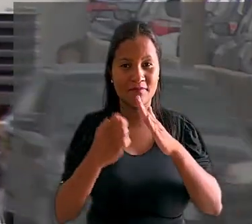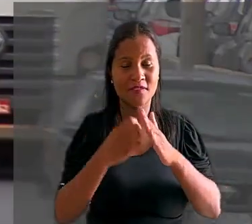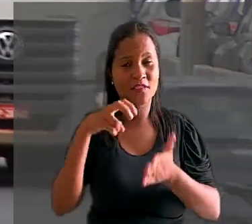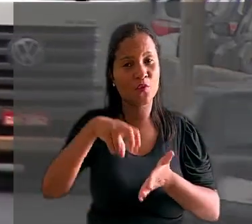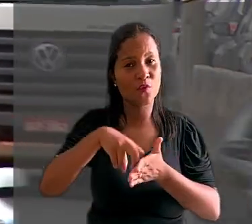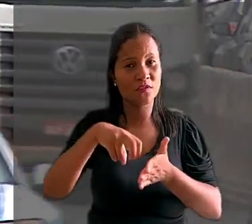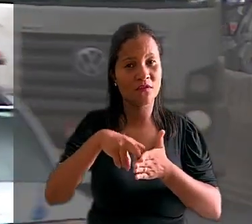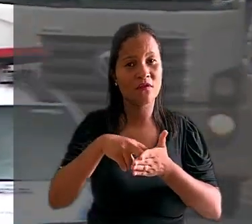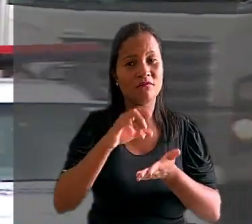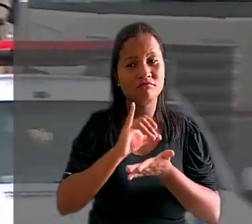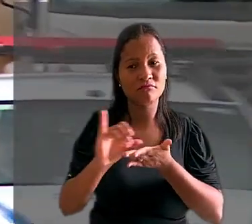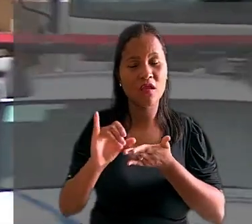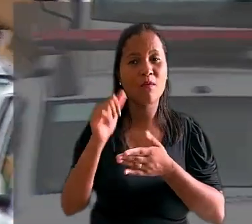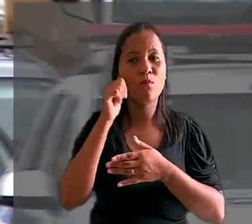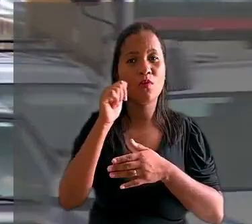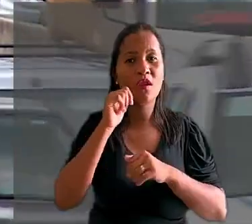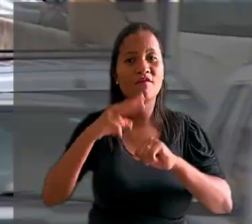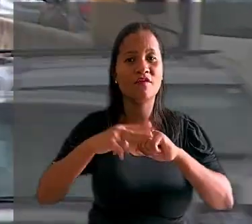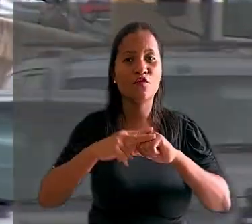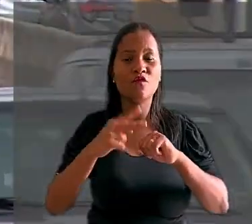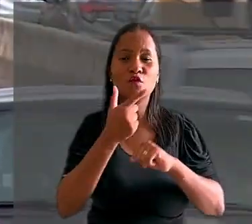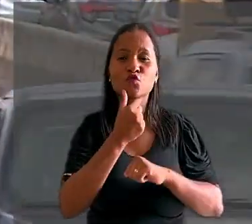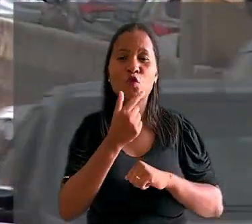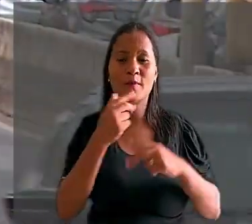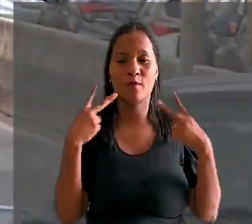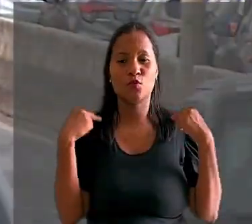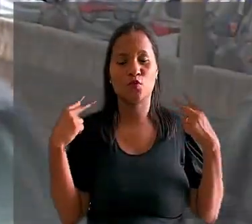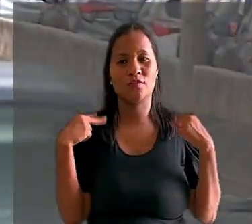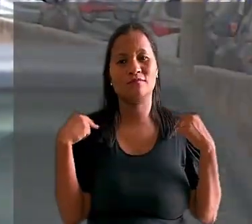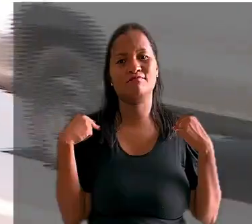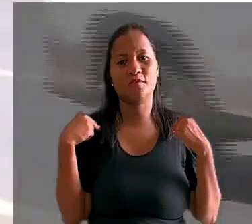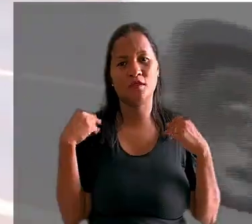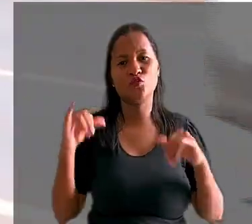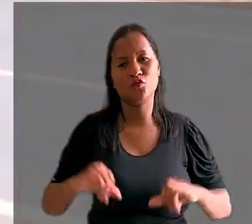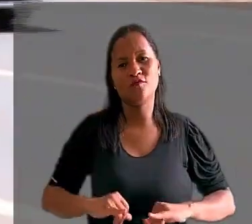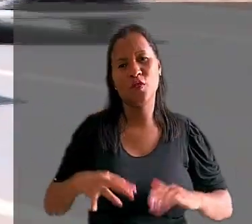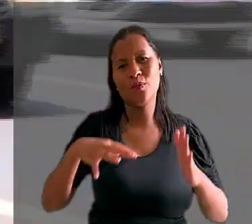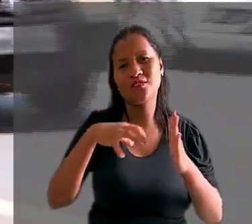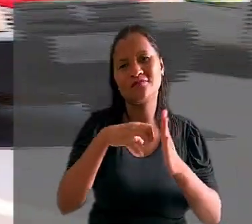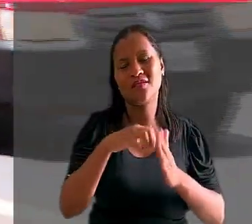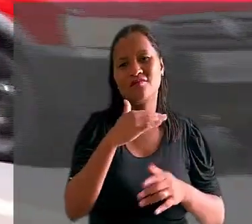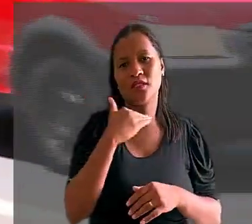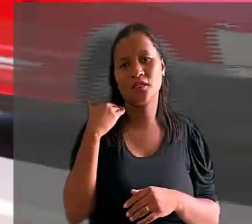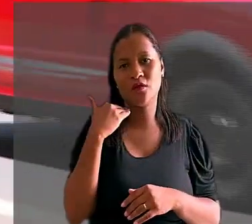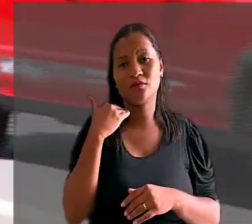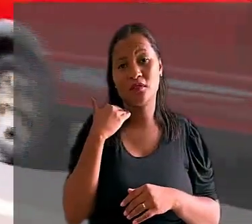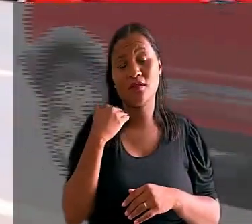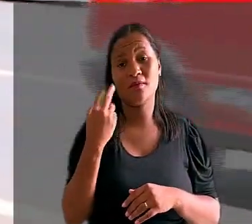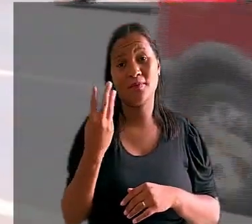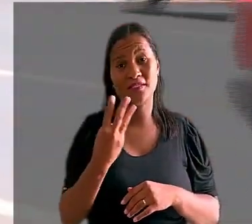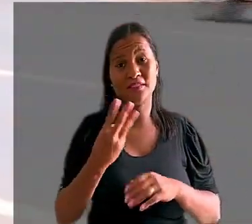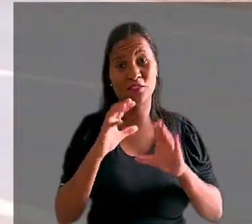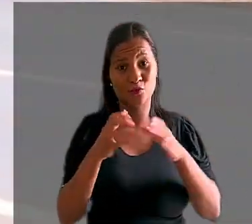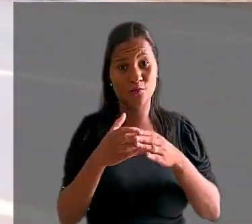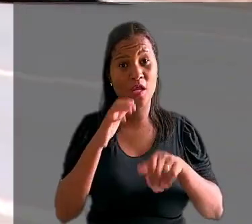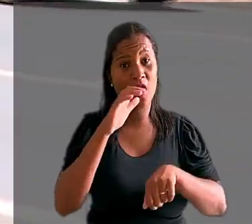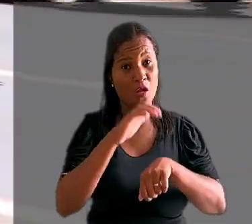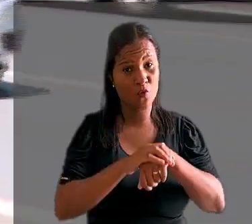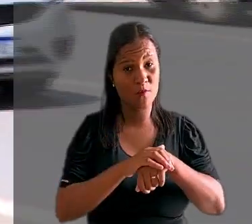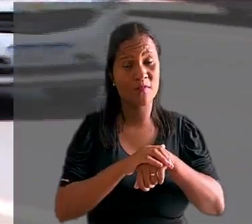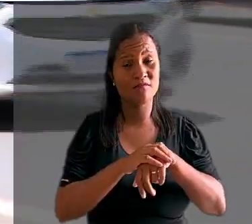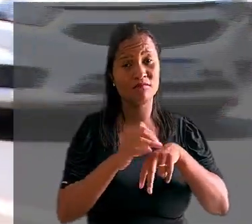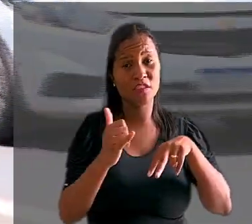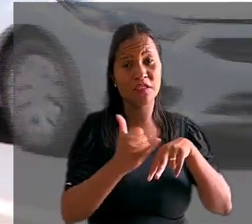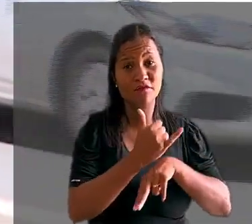Empresa é condenada a indenizar viúva de motorista que sofreu acidente fatal. Para a terceira turma, a culpa exclusiva da